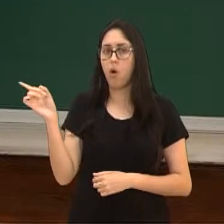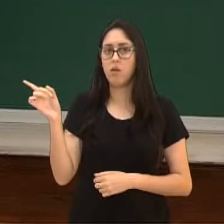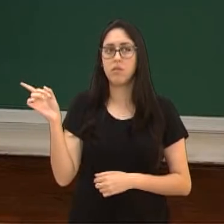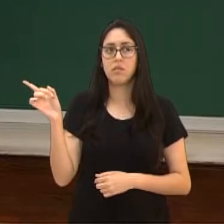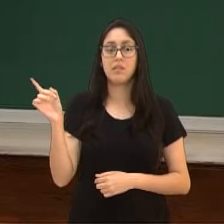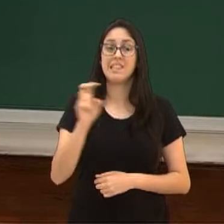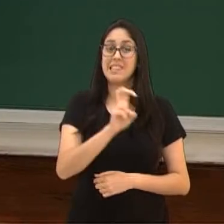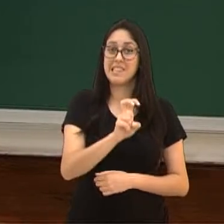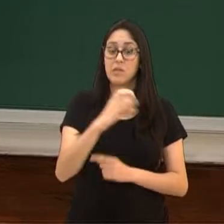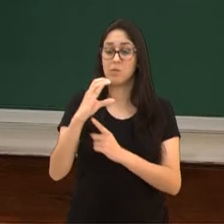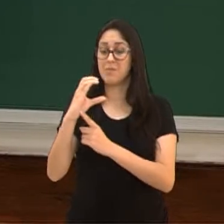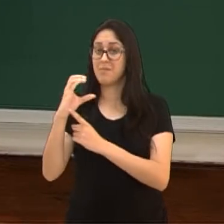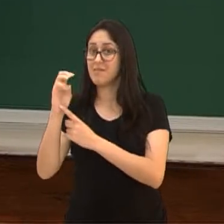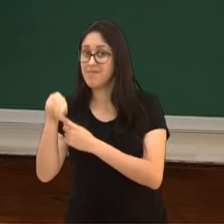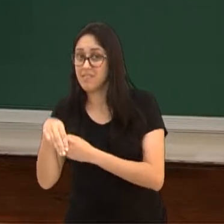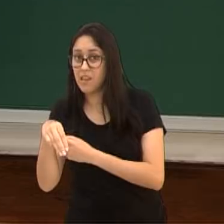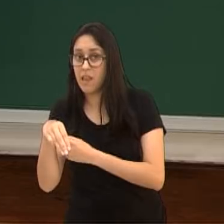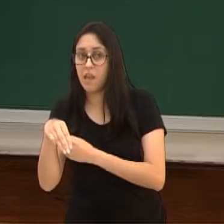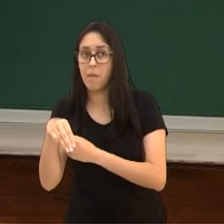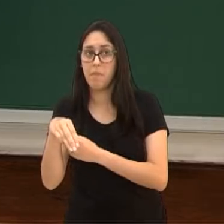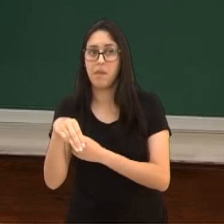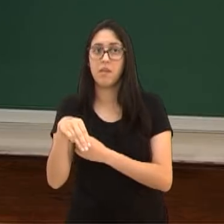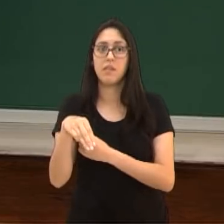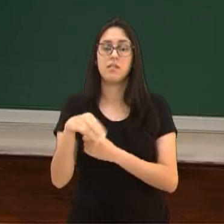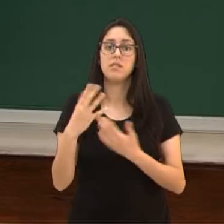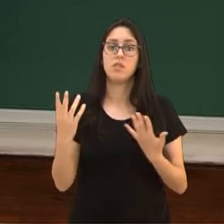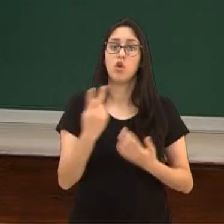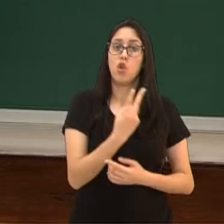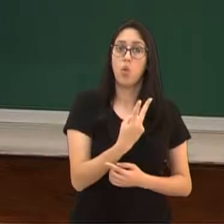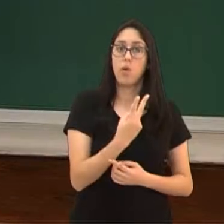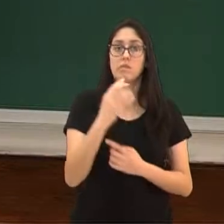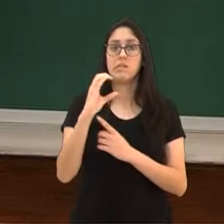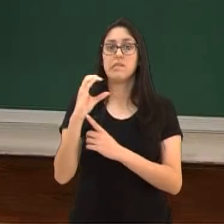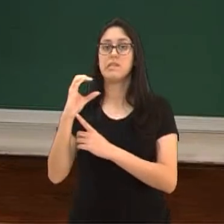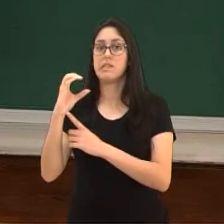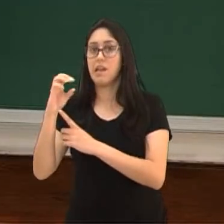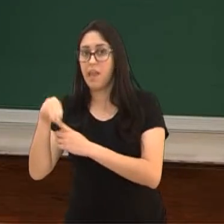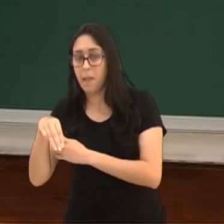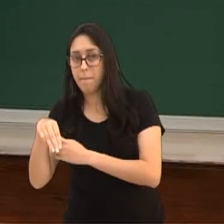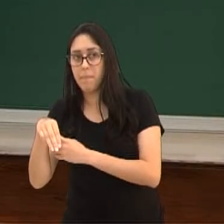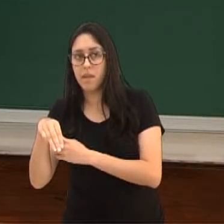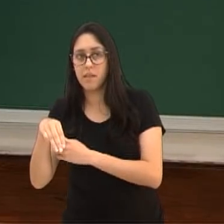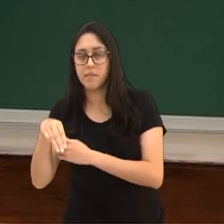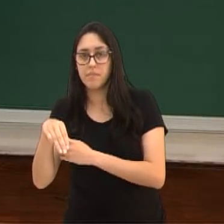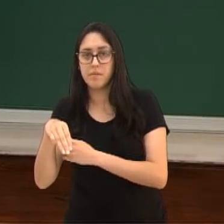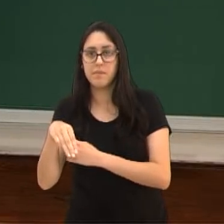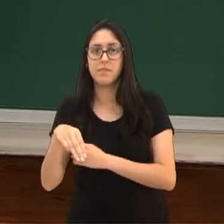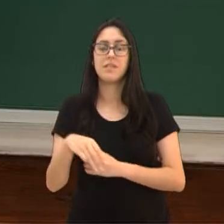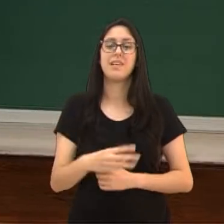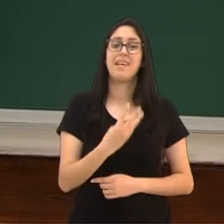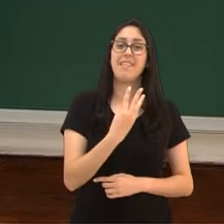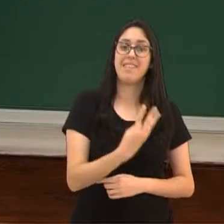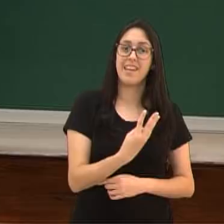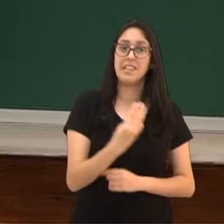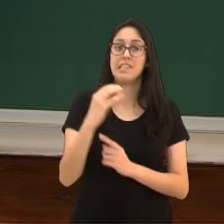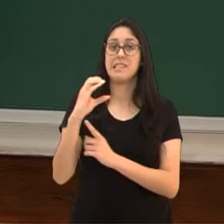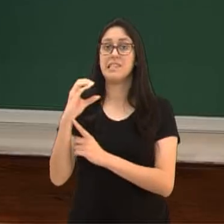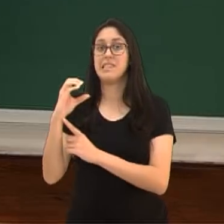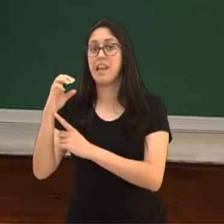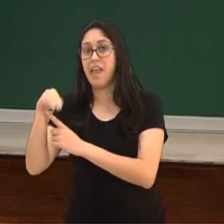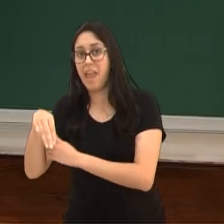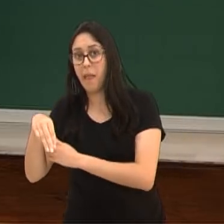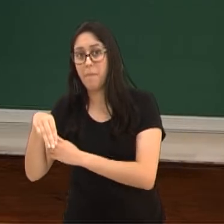5 centímetros. A largura, 2 centímetros. E a altura,